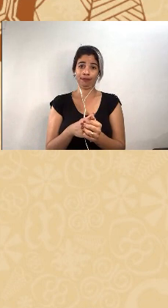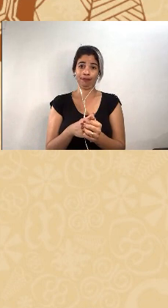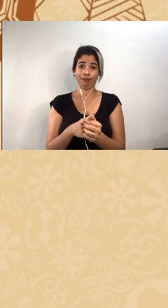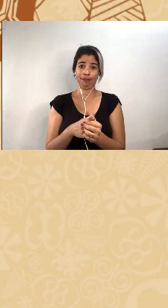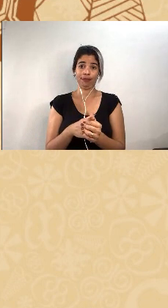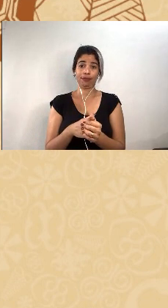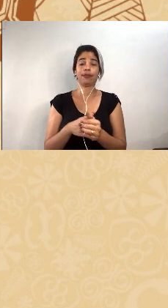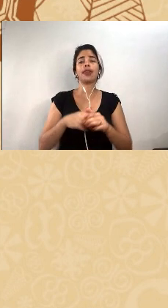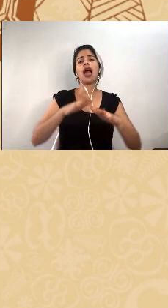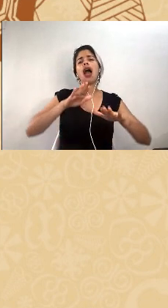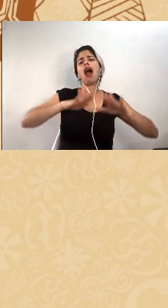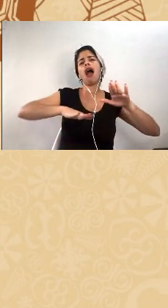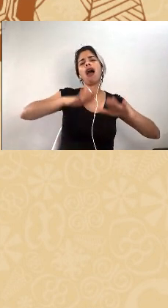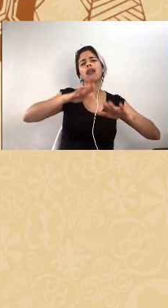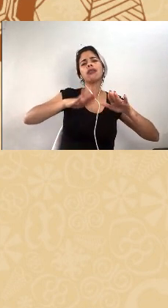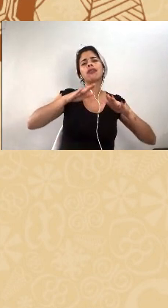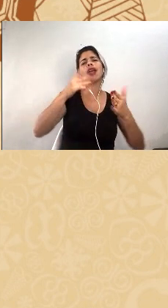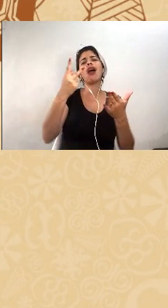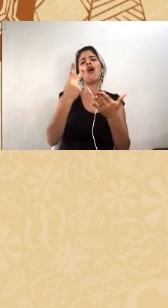Ora,